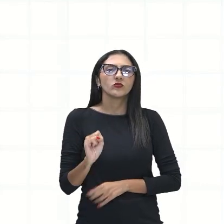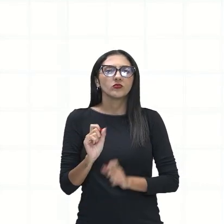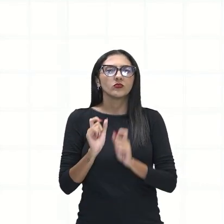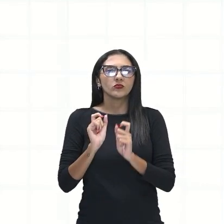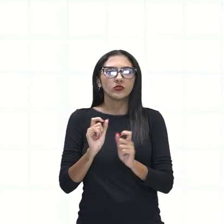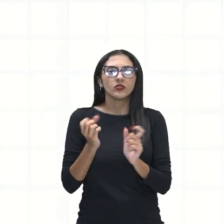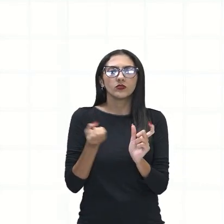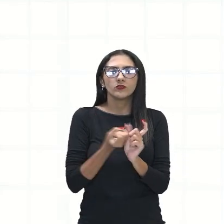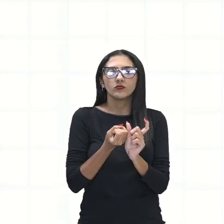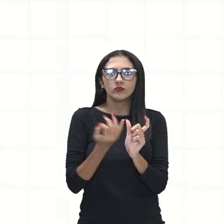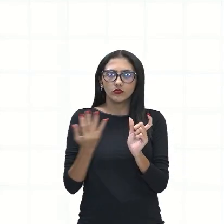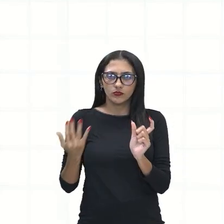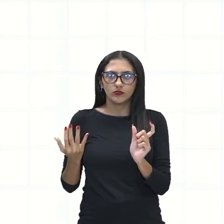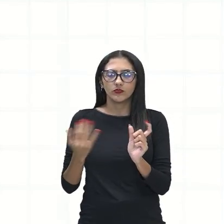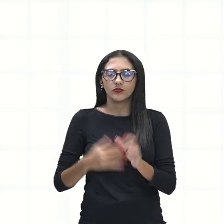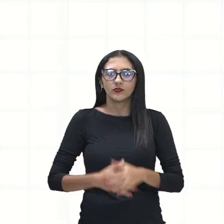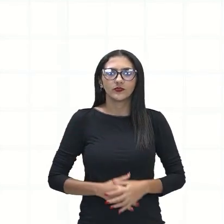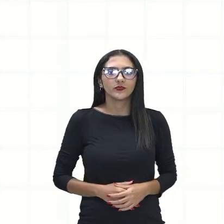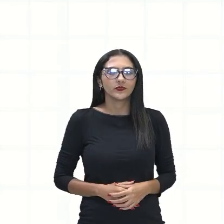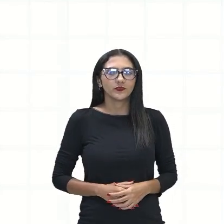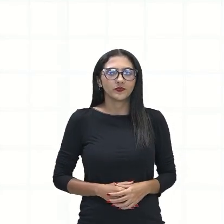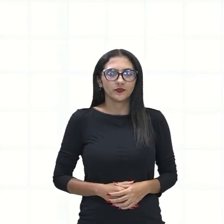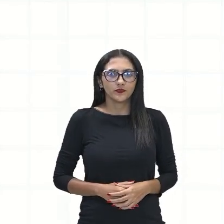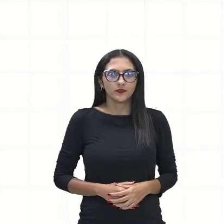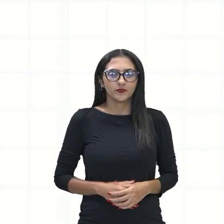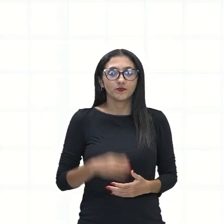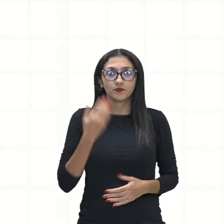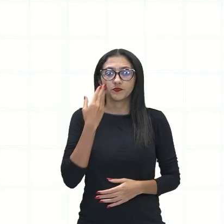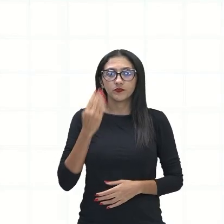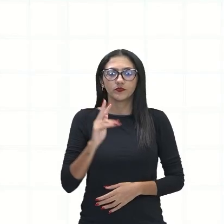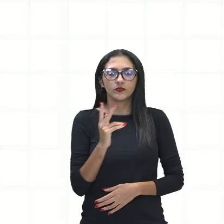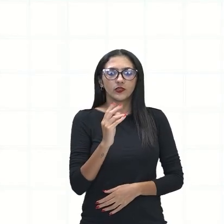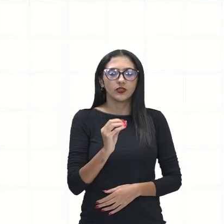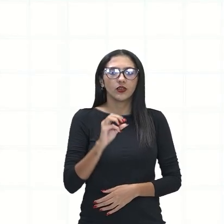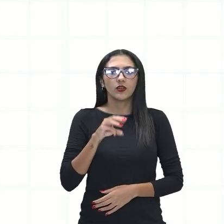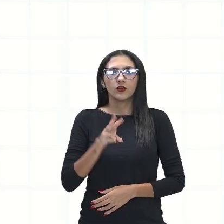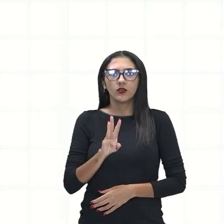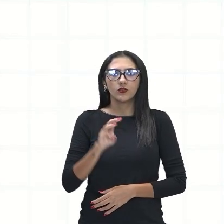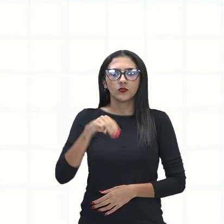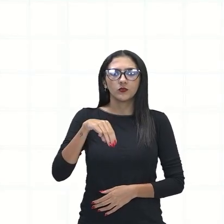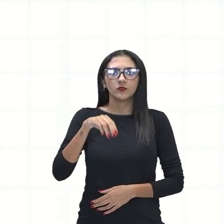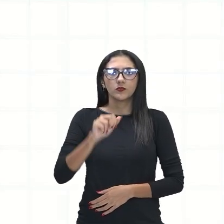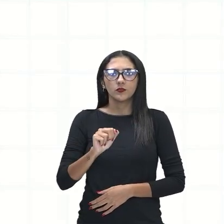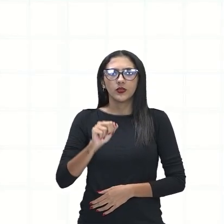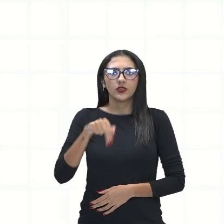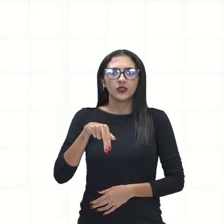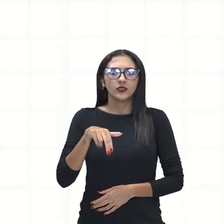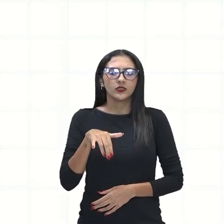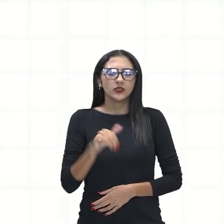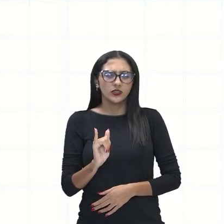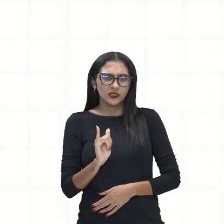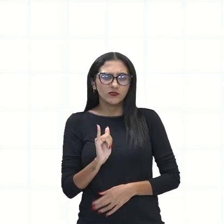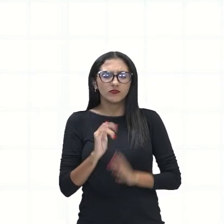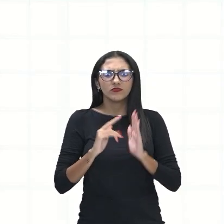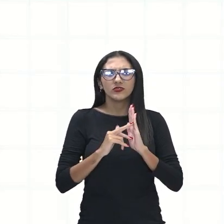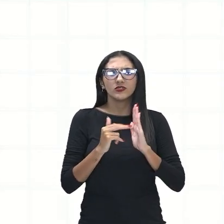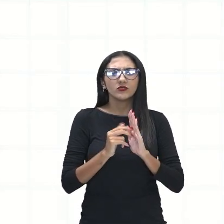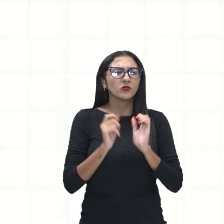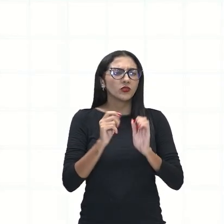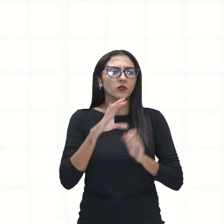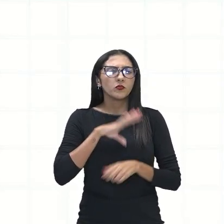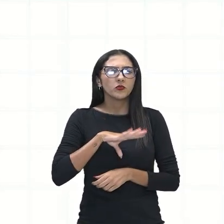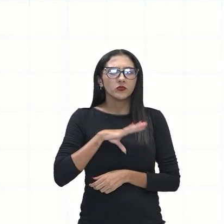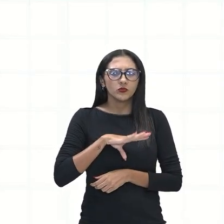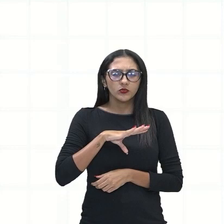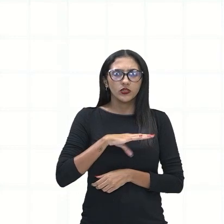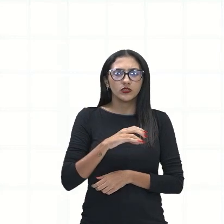substantivo contável, ok? How many significa aí na nossa língua materna quantos ou quantas,